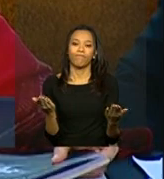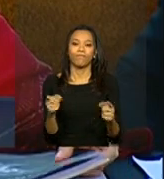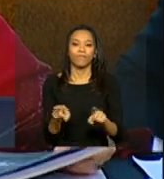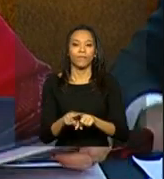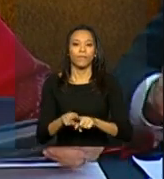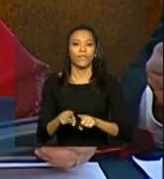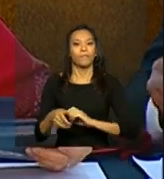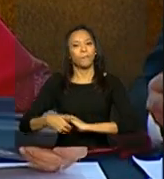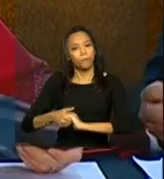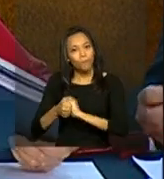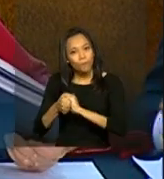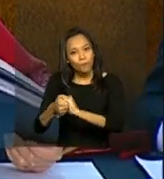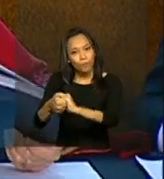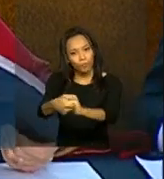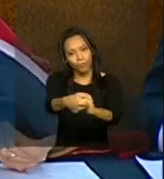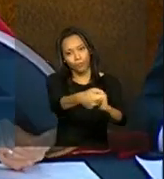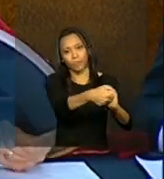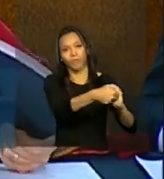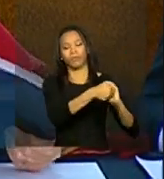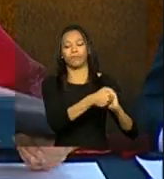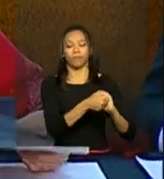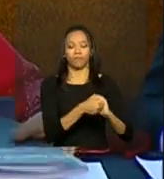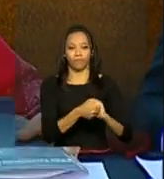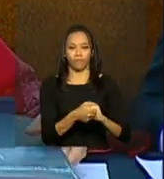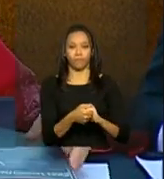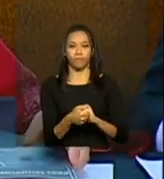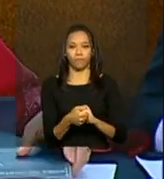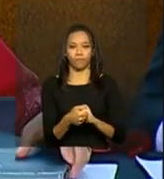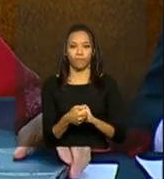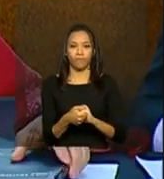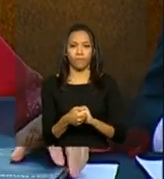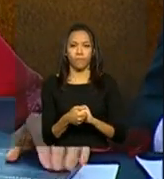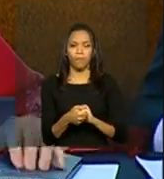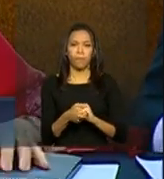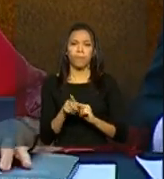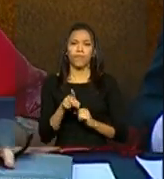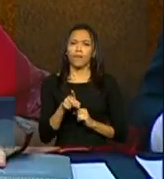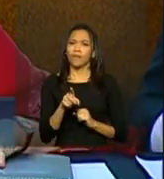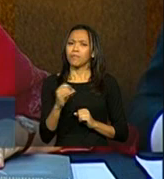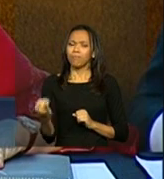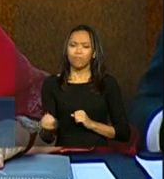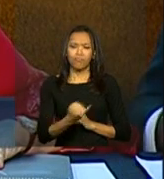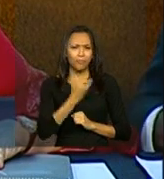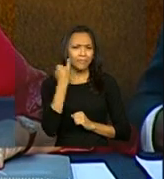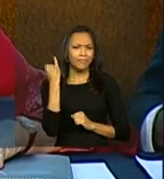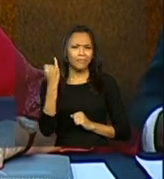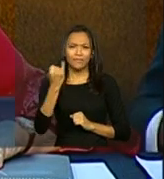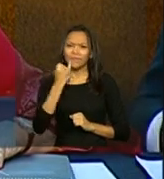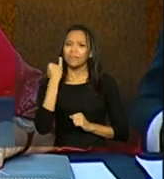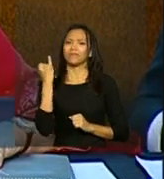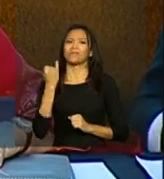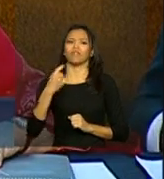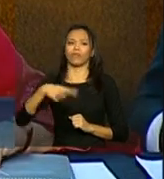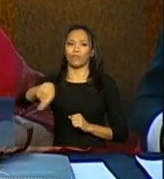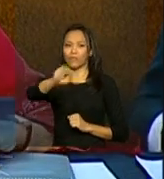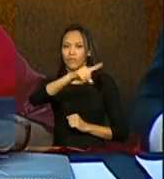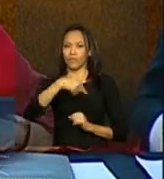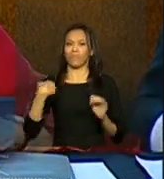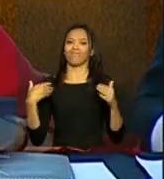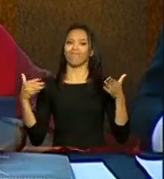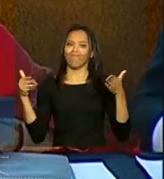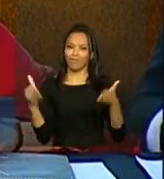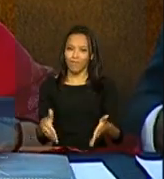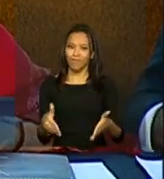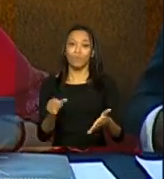cumprimento pela importantíssima participação eh